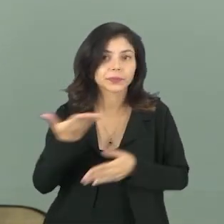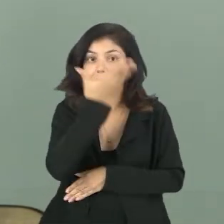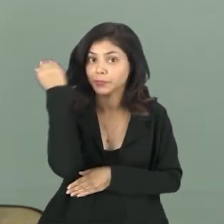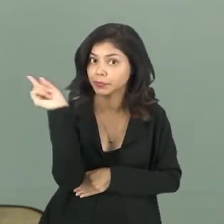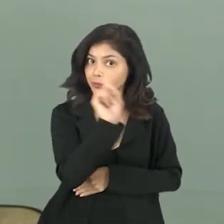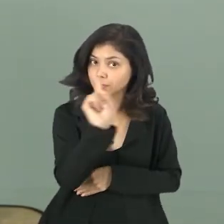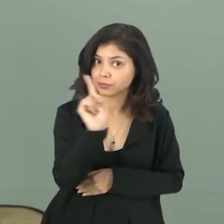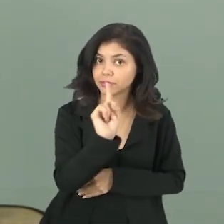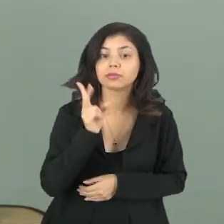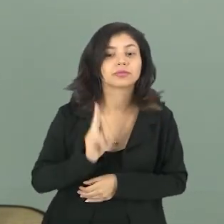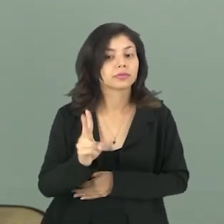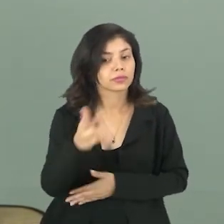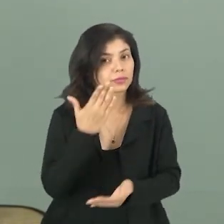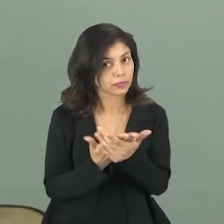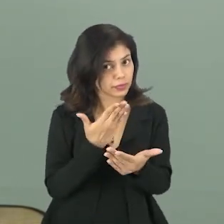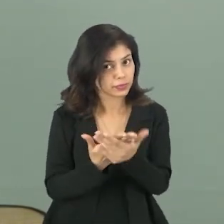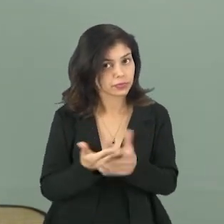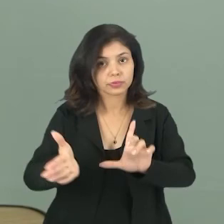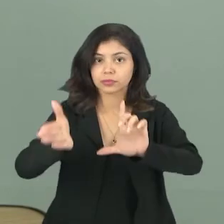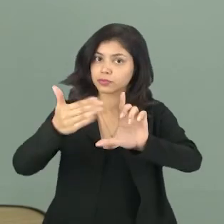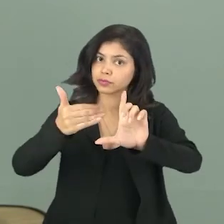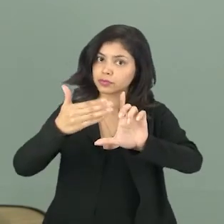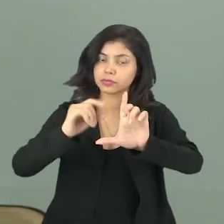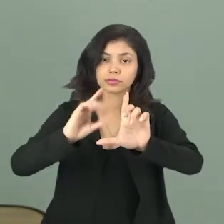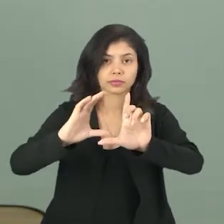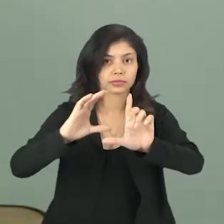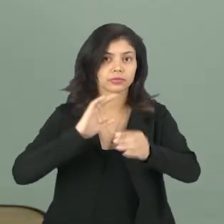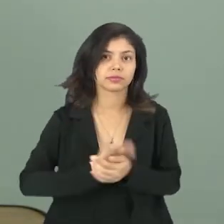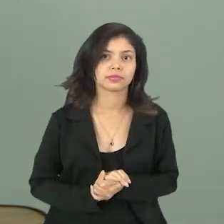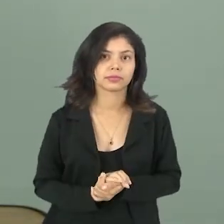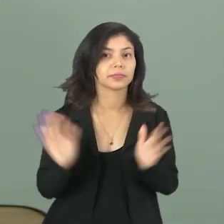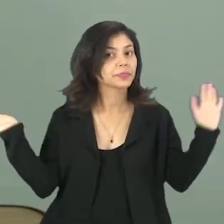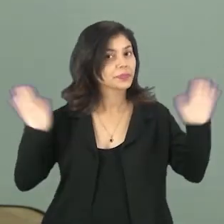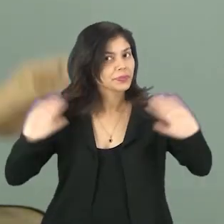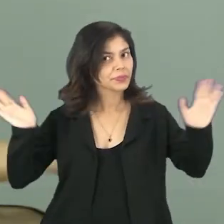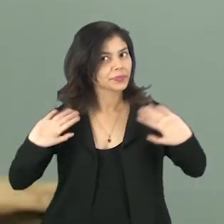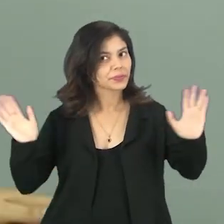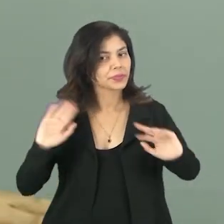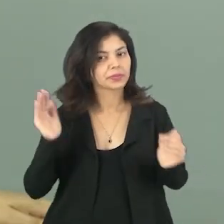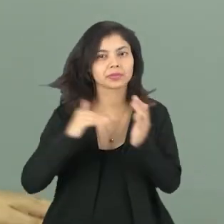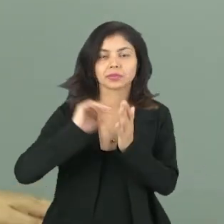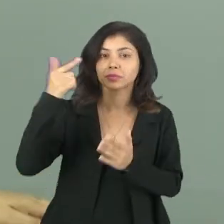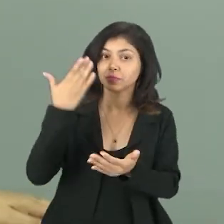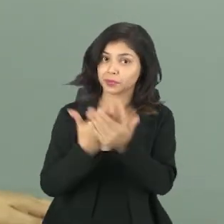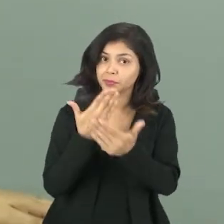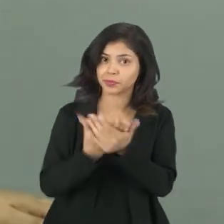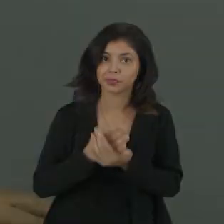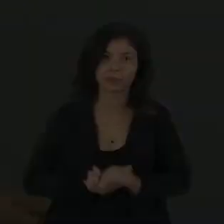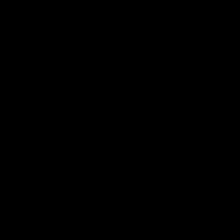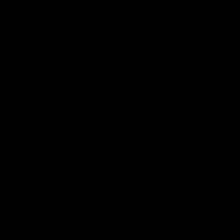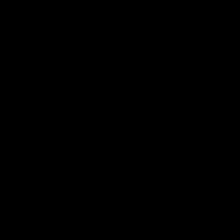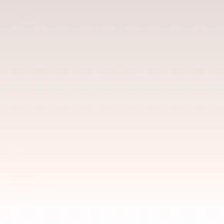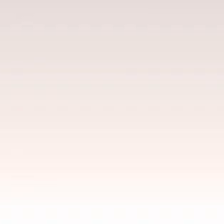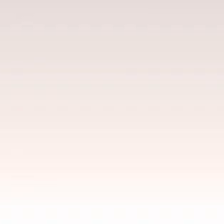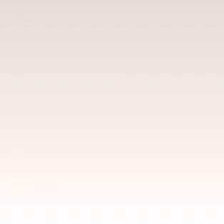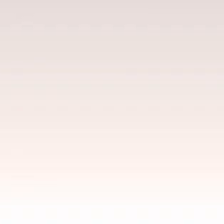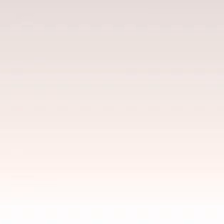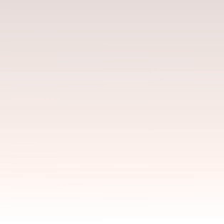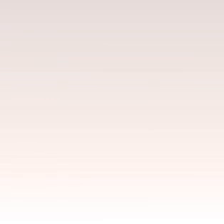e não se esqueça continuo estudando acessando a nossa plataforma educ tchau tchau e até a próxima aula